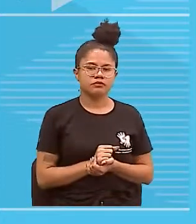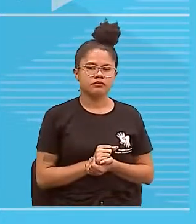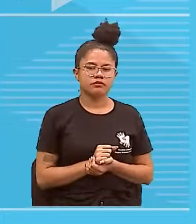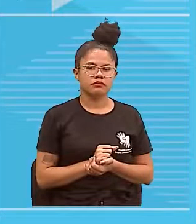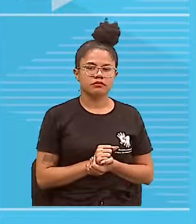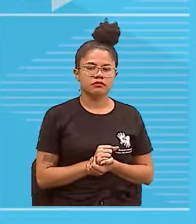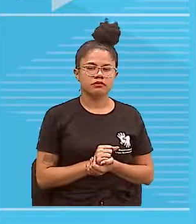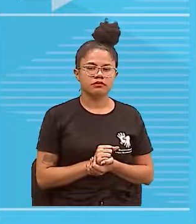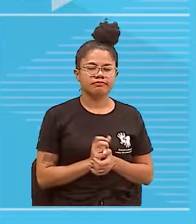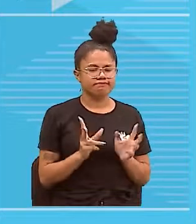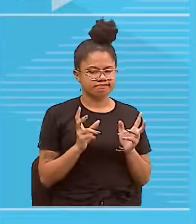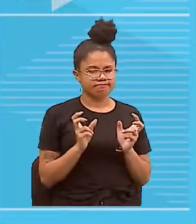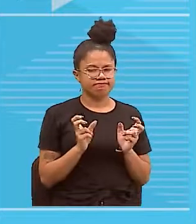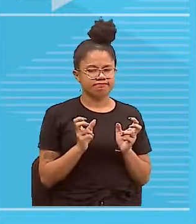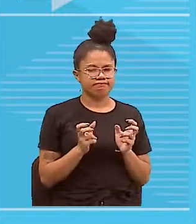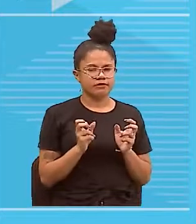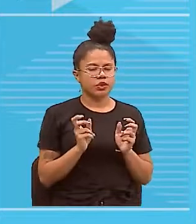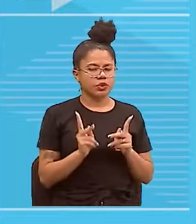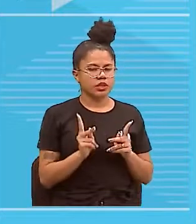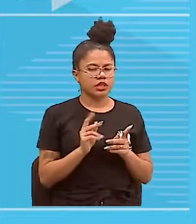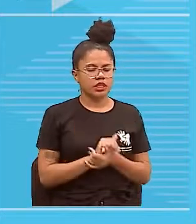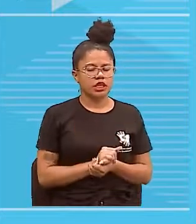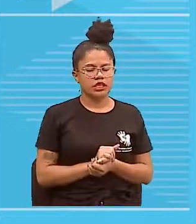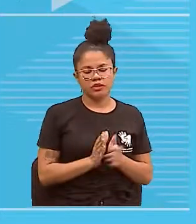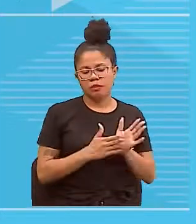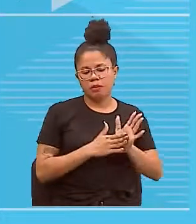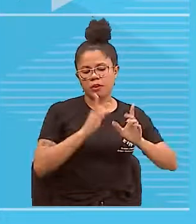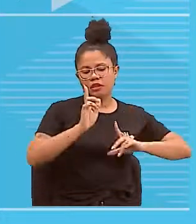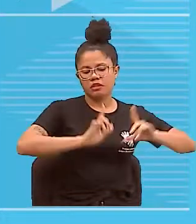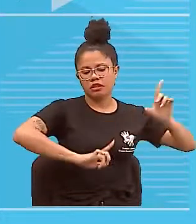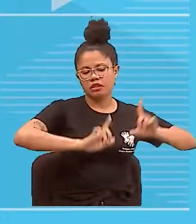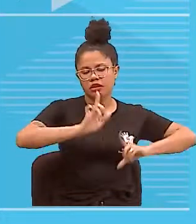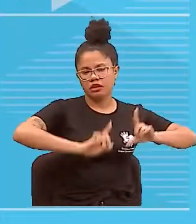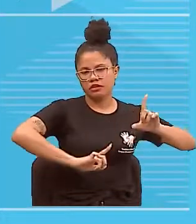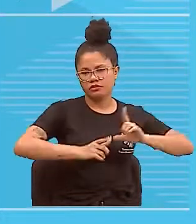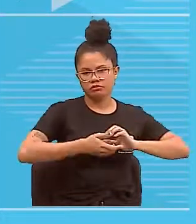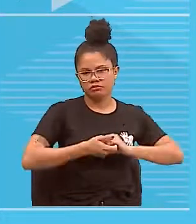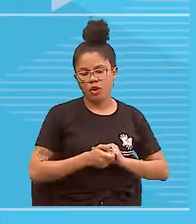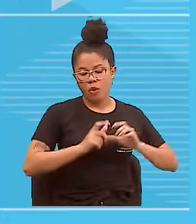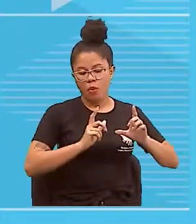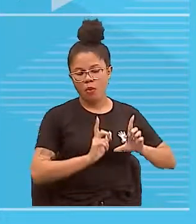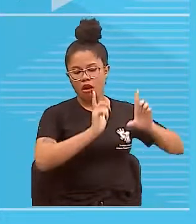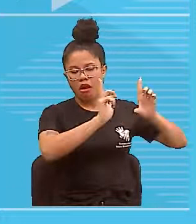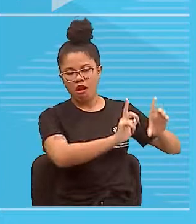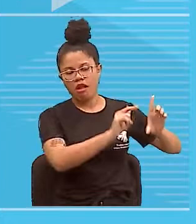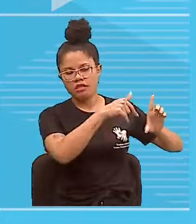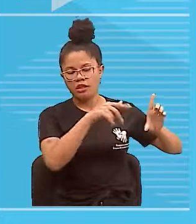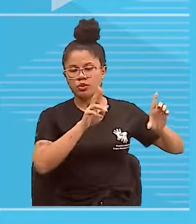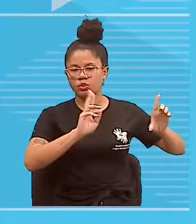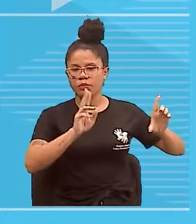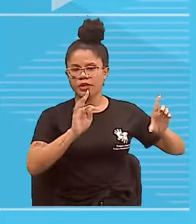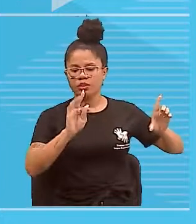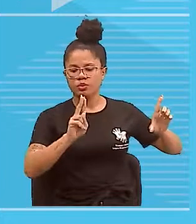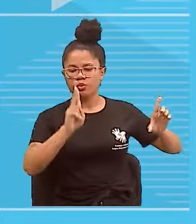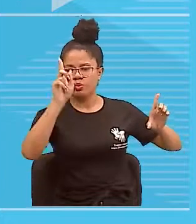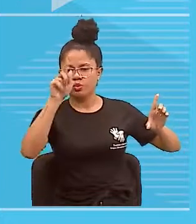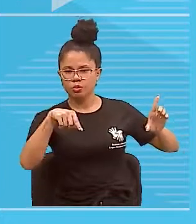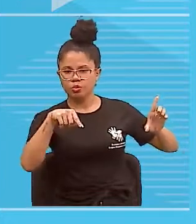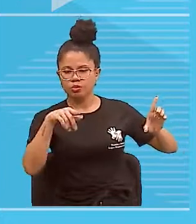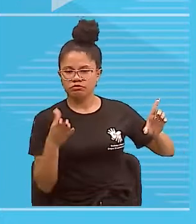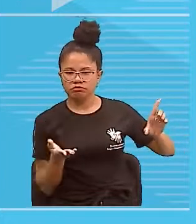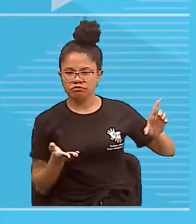o percebem uma propaganda uma publicidade tratar alguém de tu né